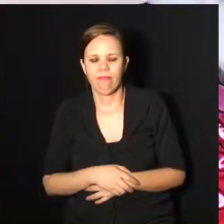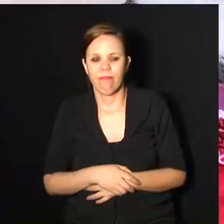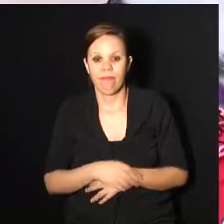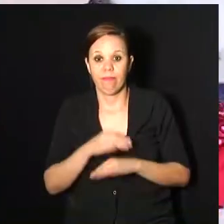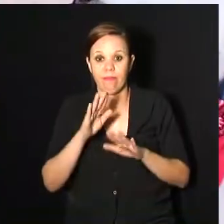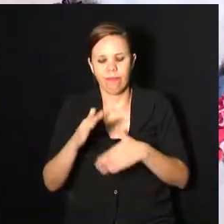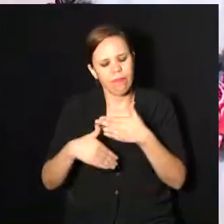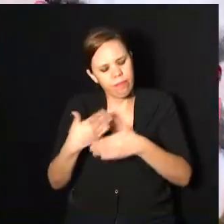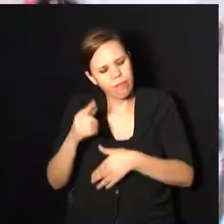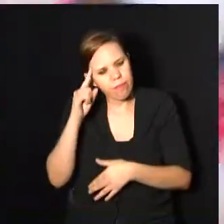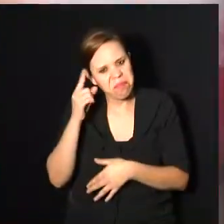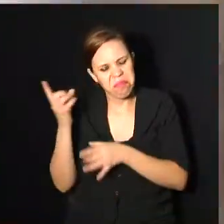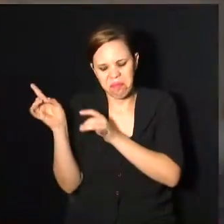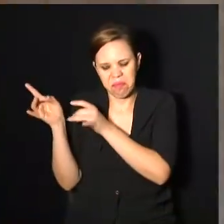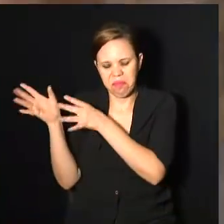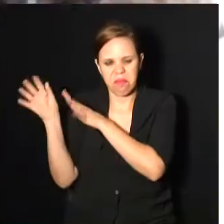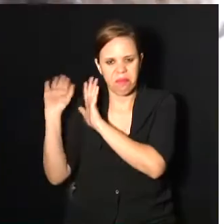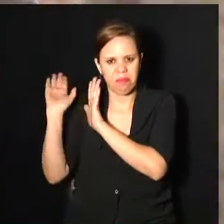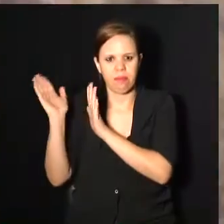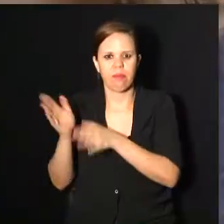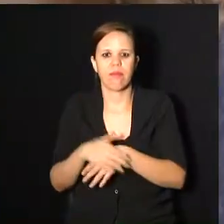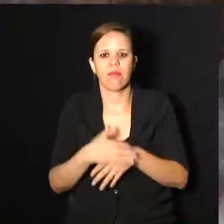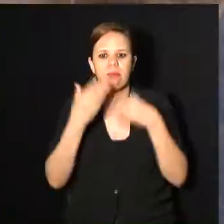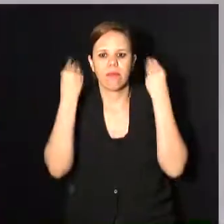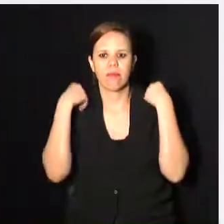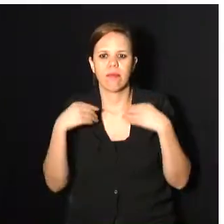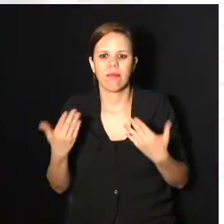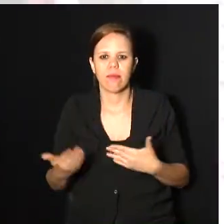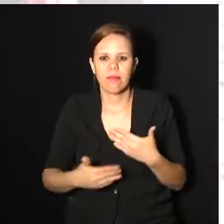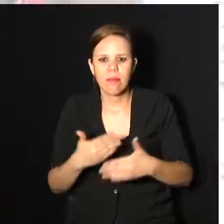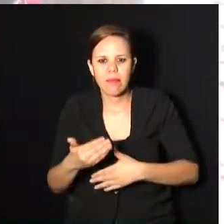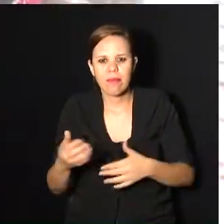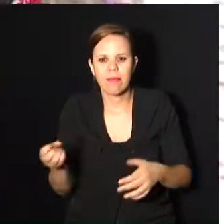Mas os dias ruins ficaram para trás.